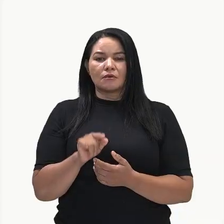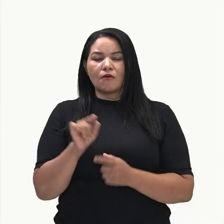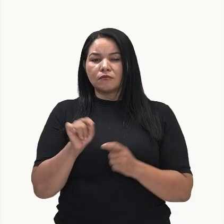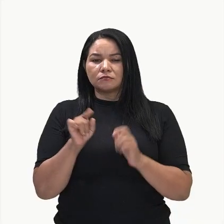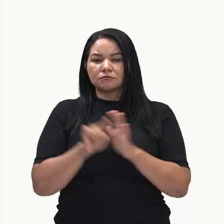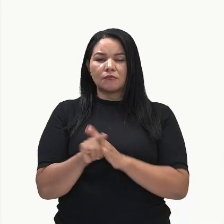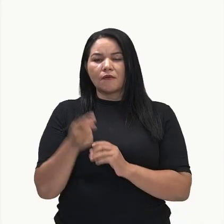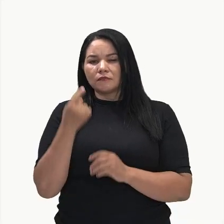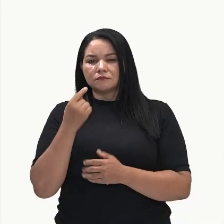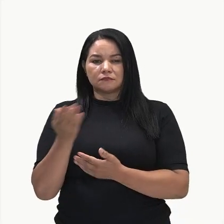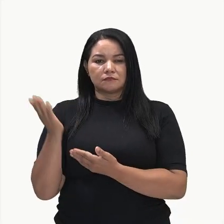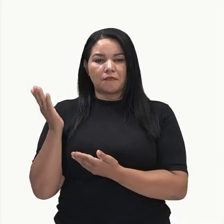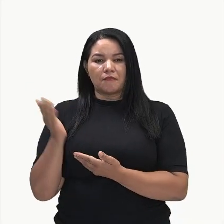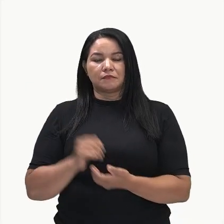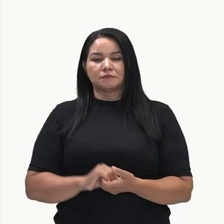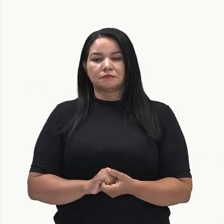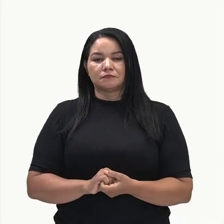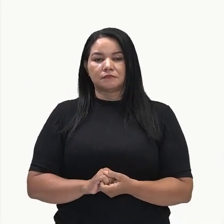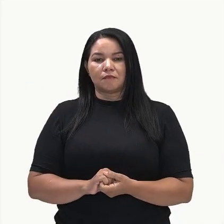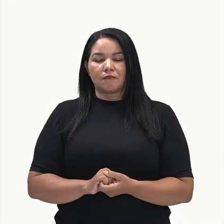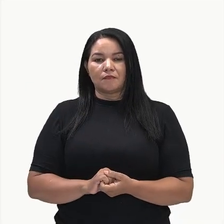jeito. Acompanhem a mim.